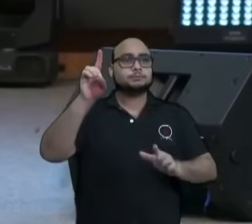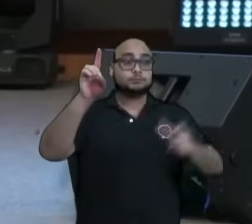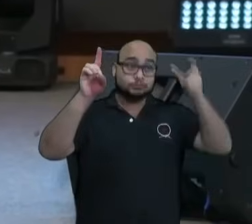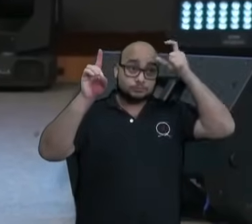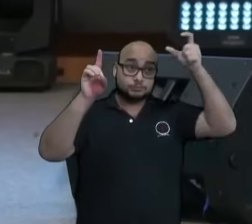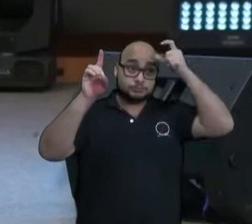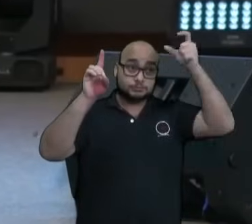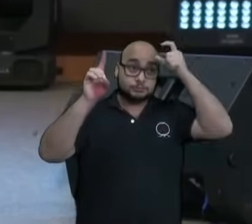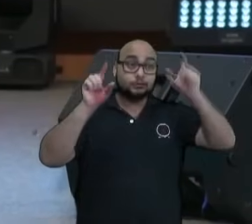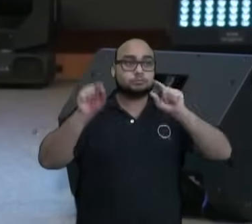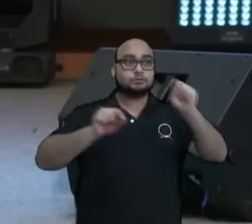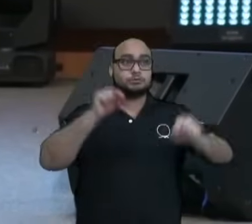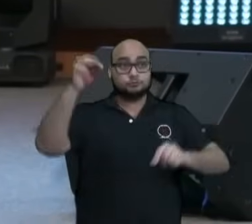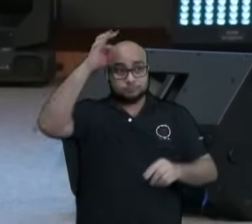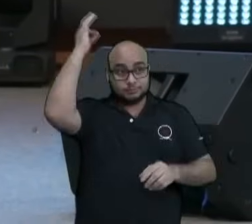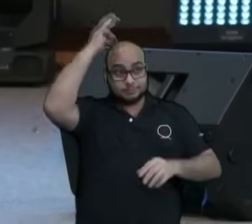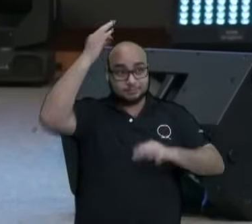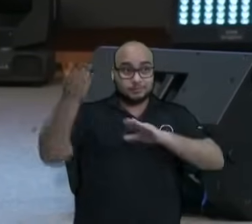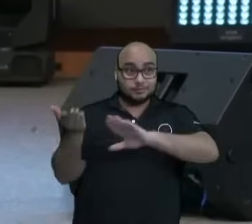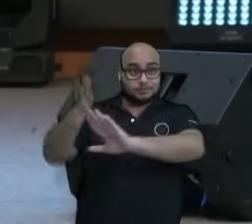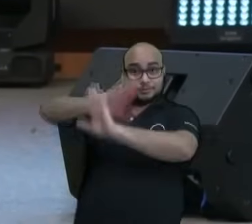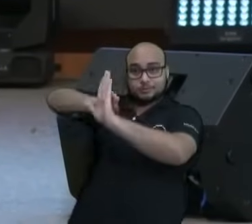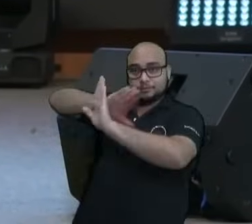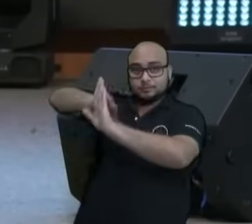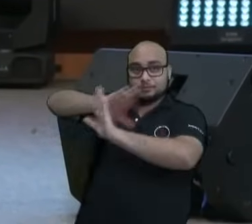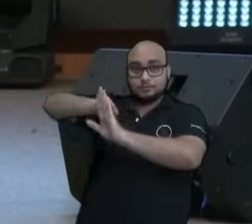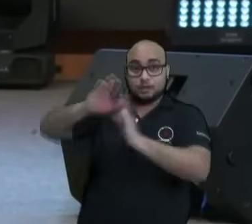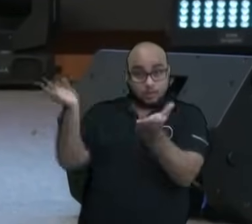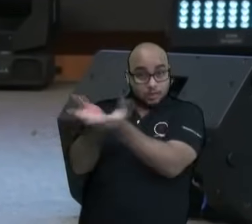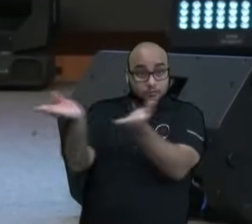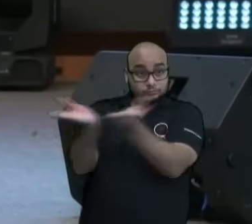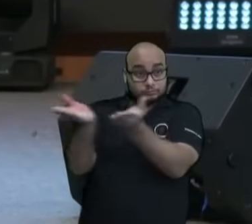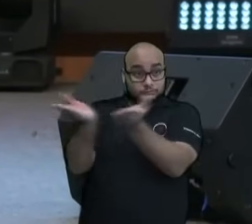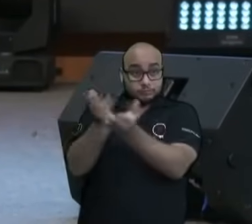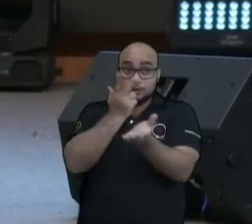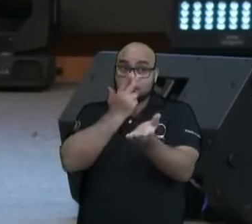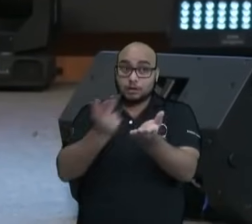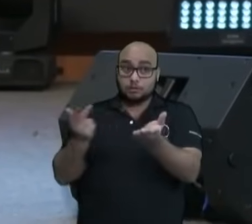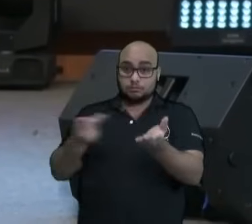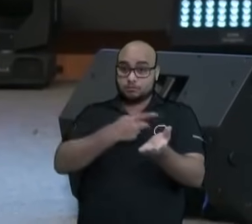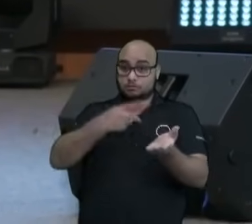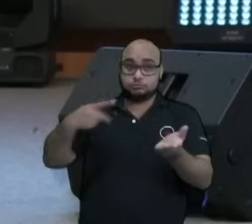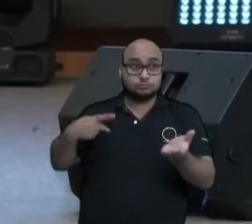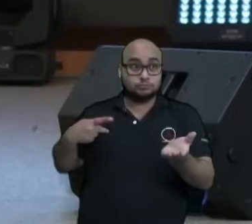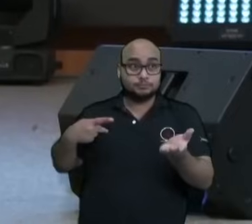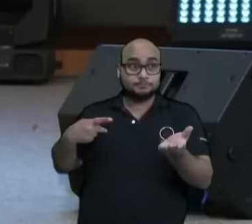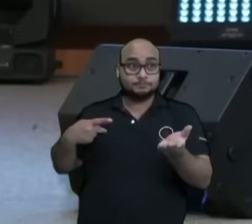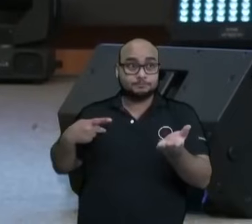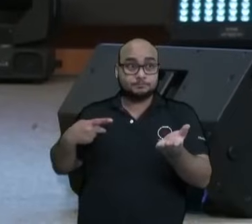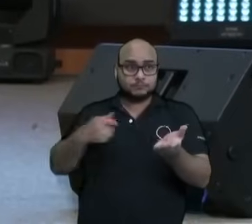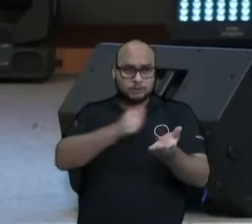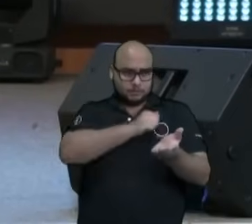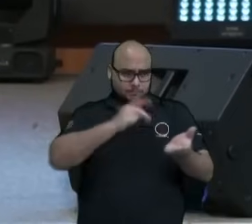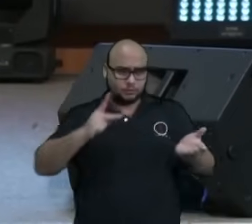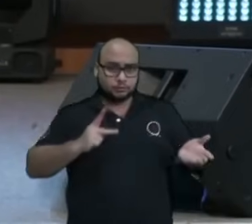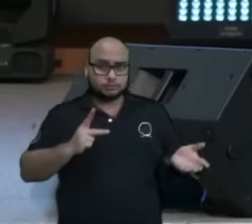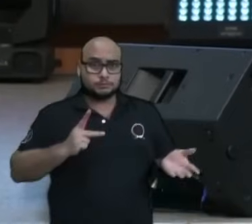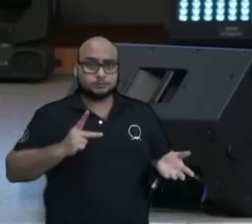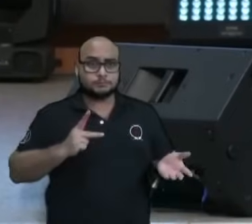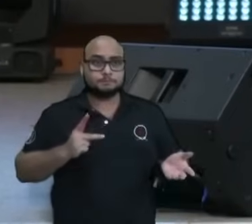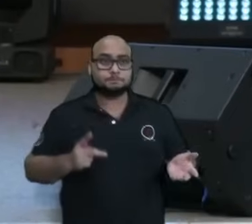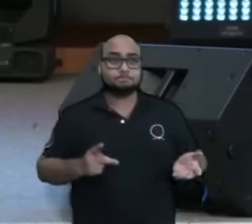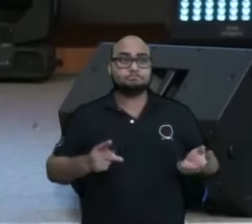que é parece que é crente parece que é pastor parece que é Apóstolo mas não tem nada disso vive na